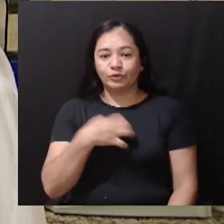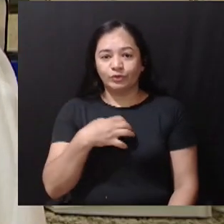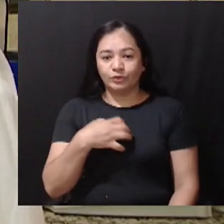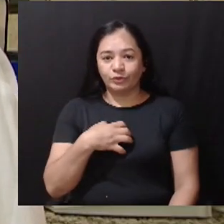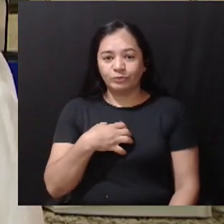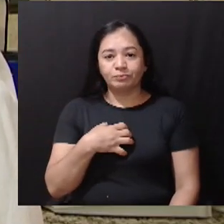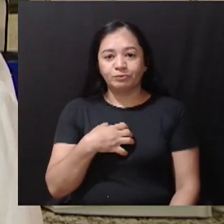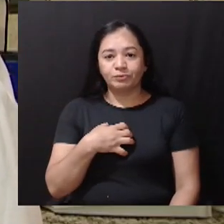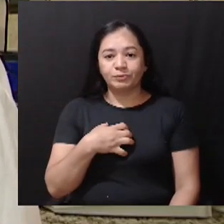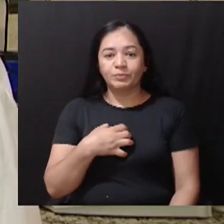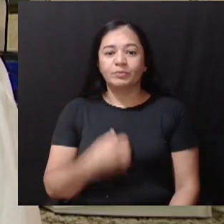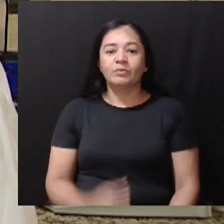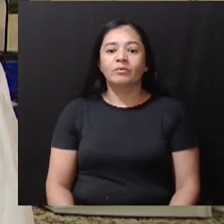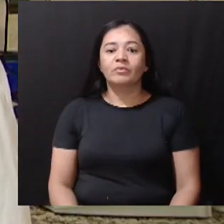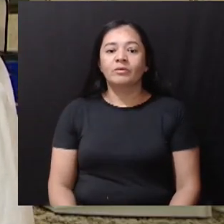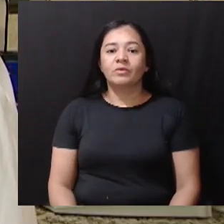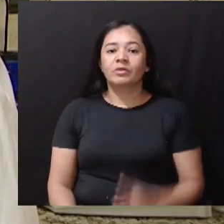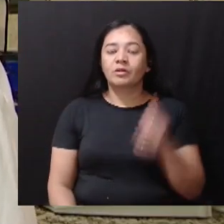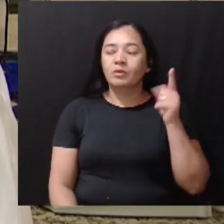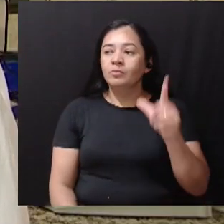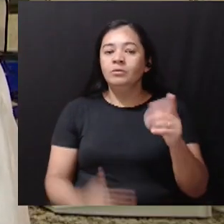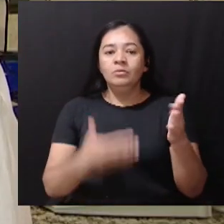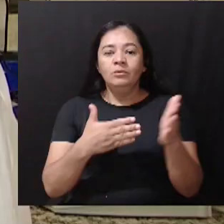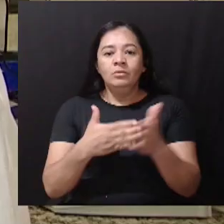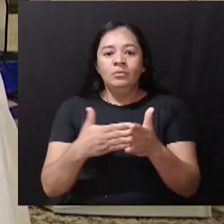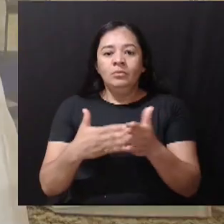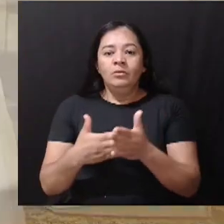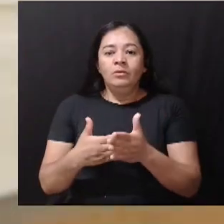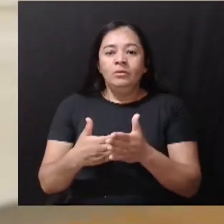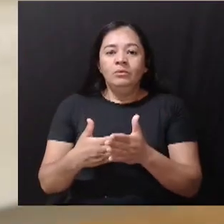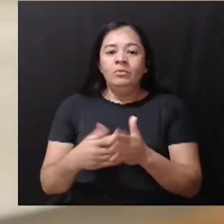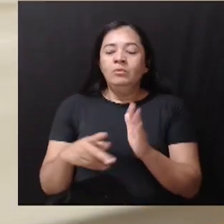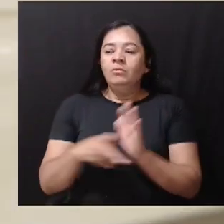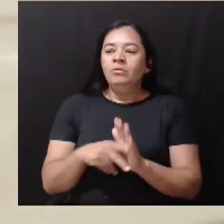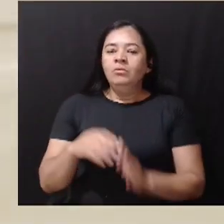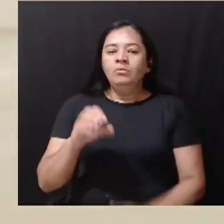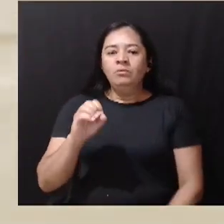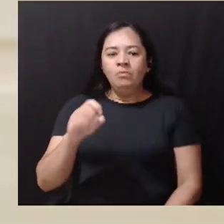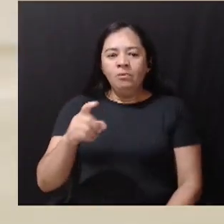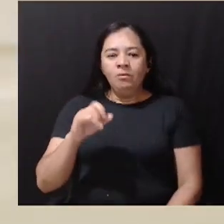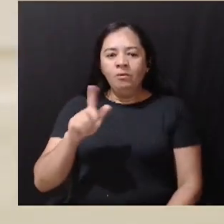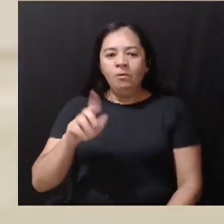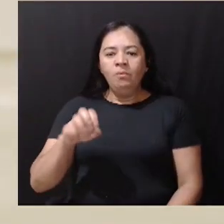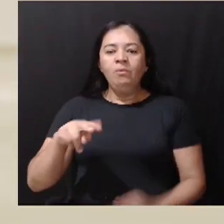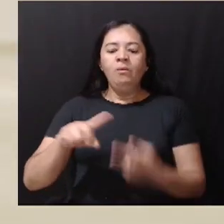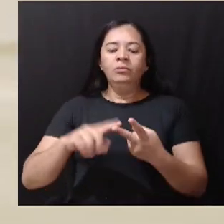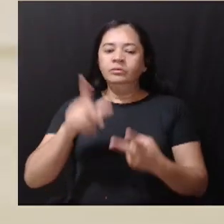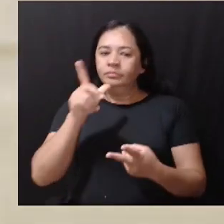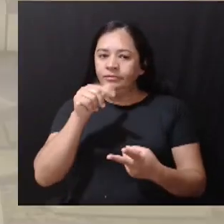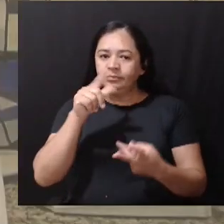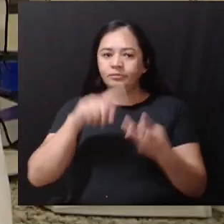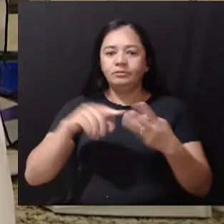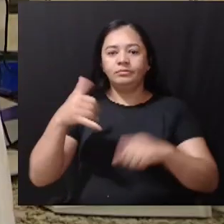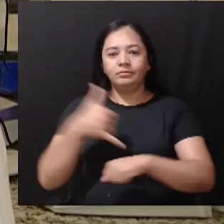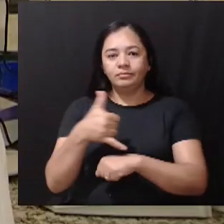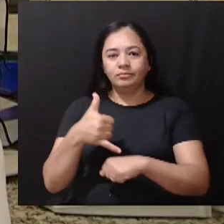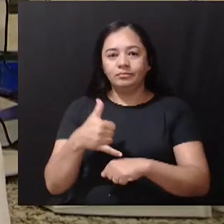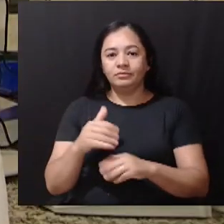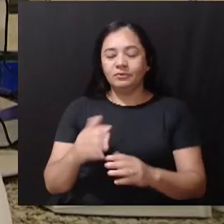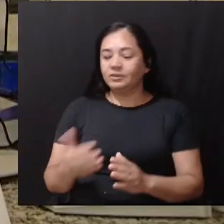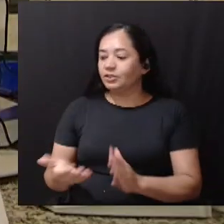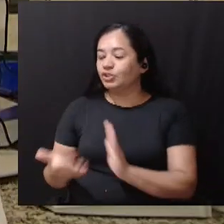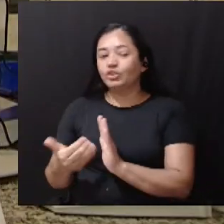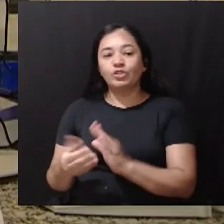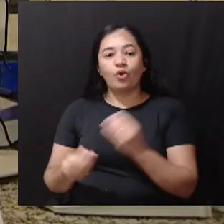deposição, para ter barreira boa para oxigênio, para água e para gordura. Essa nanocelulose que foi extraída do bagaço de cana-de-açúcar, a gente